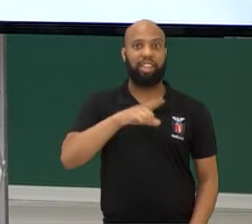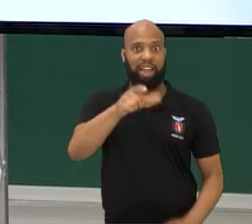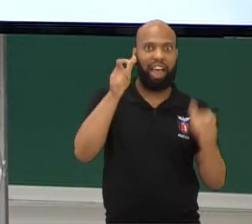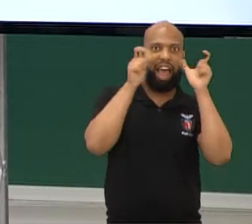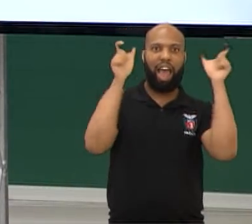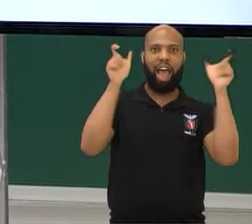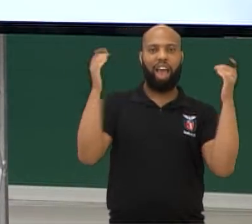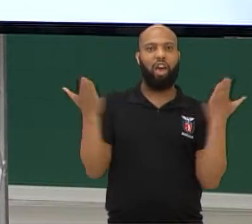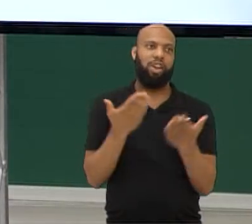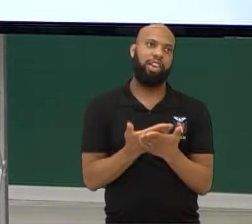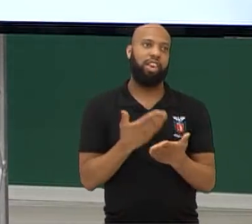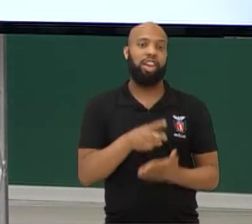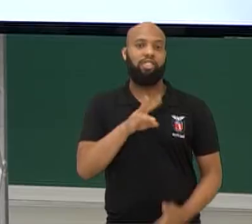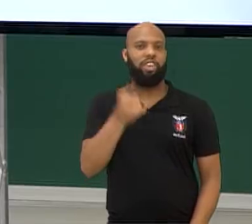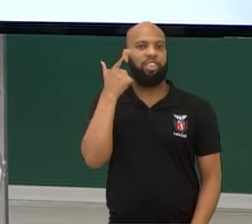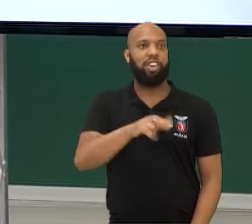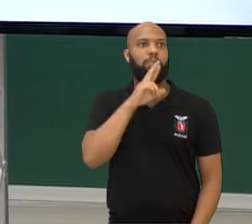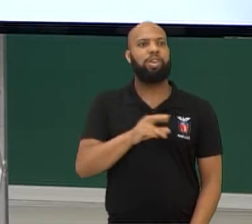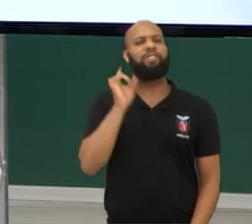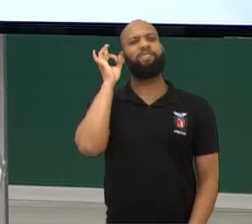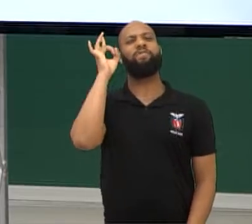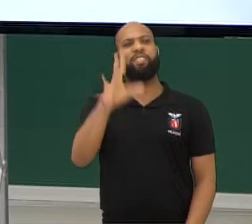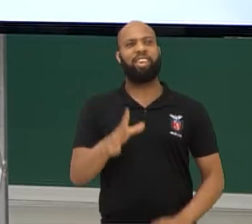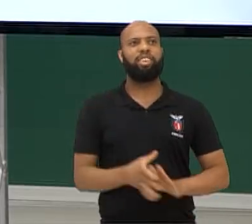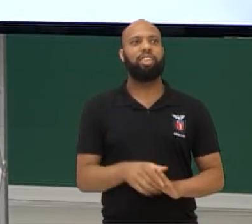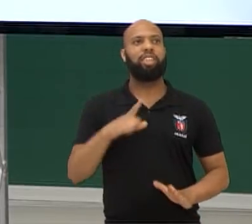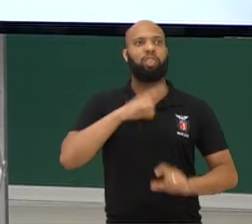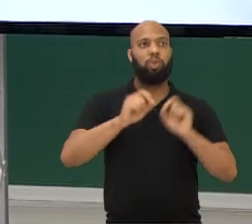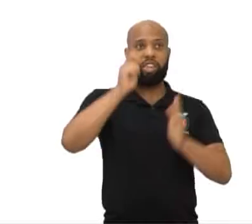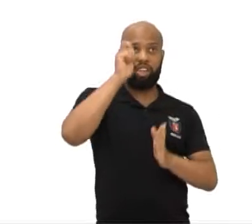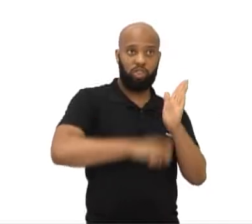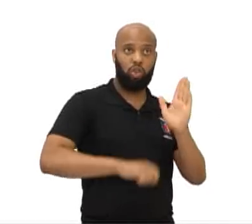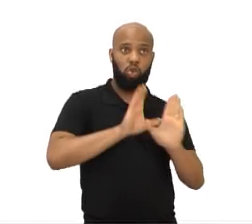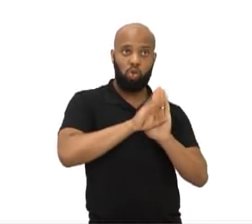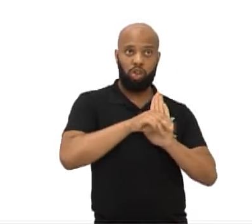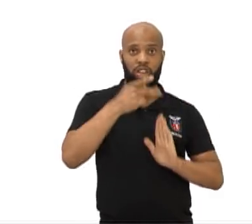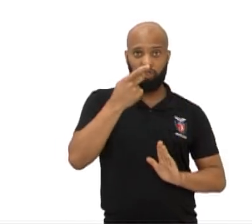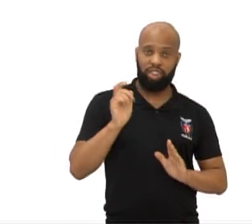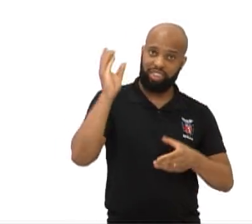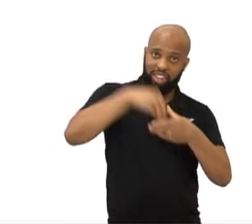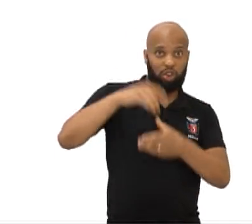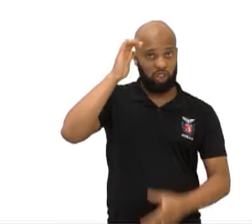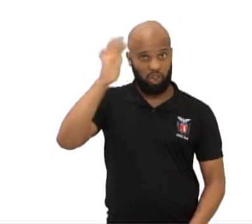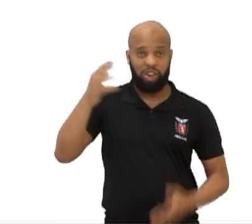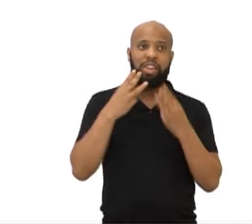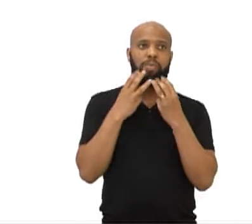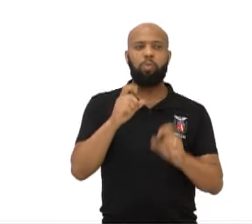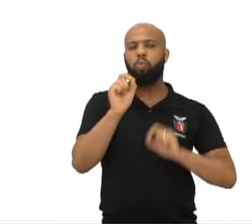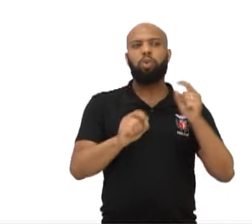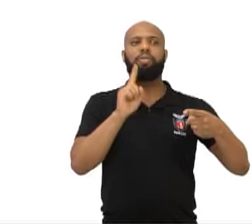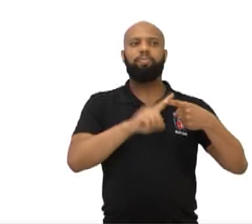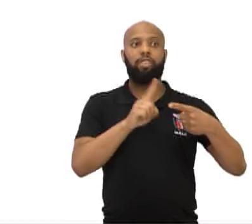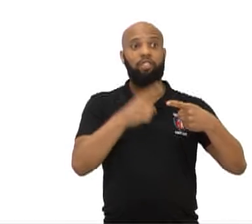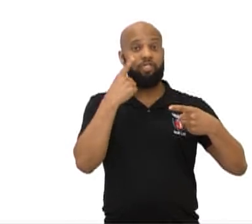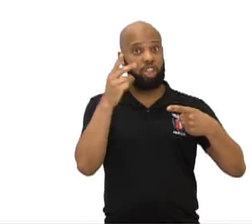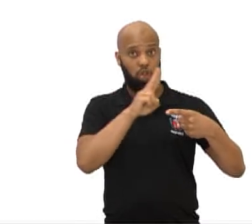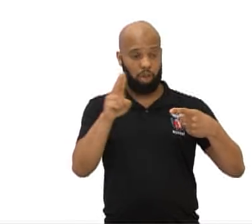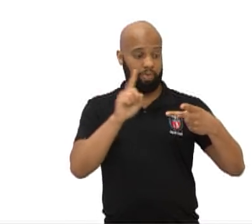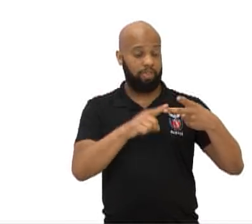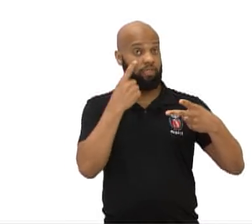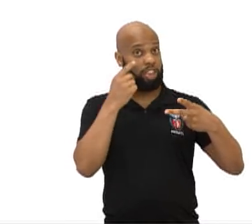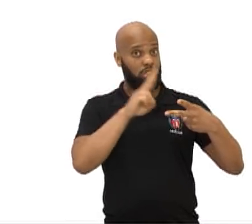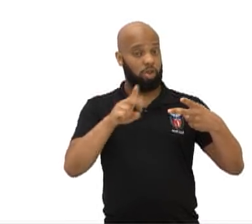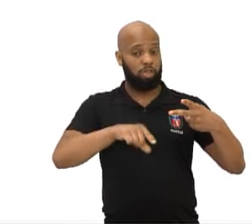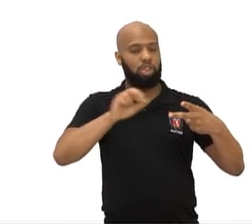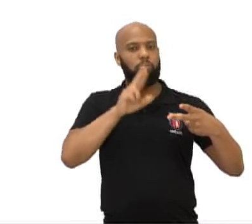prestando atenção na aula vai acertar essa, tá fácil, hein? Assinale o conceito que faz parte da teoria de Karl Marx. Letra A, mais-valia,